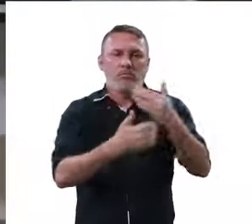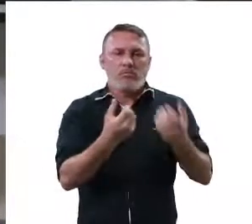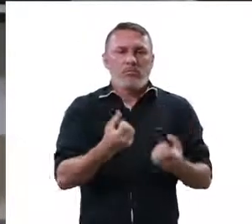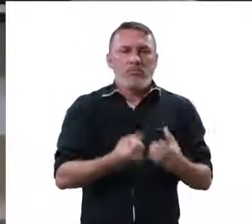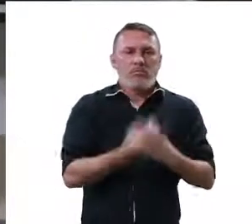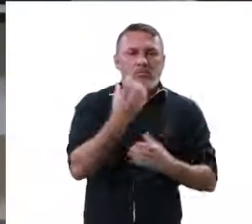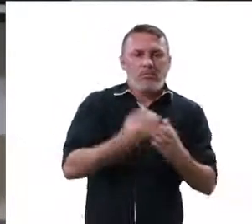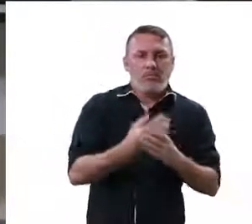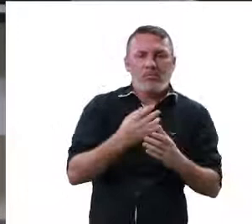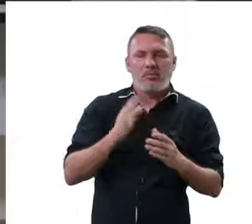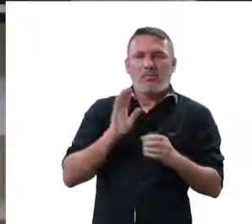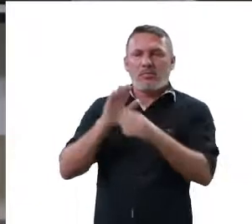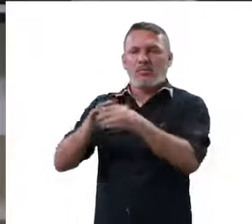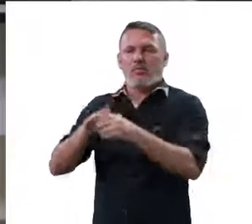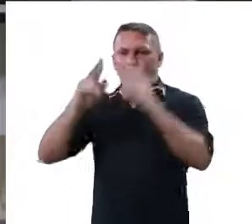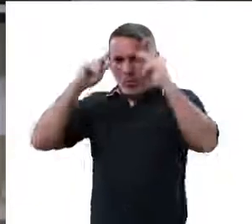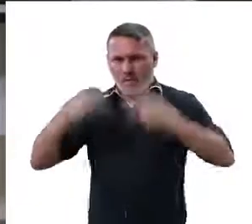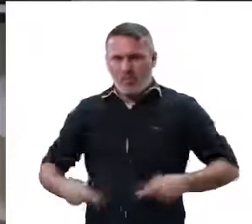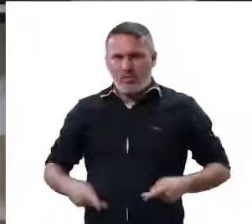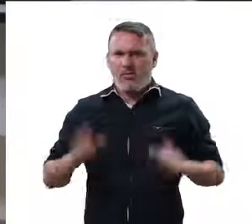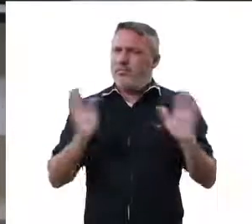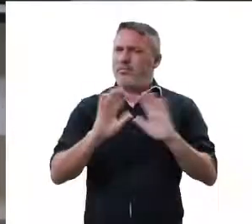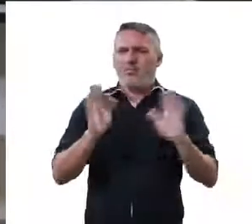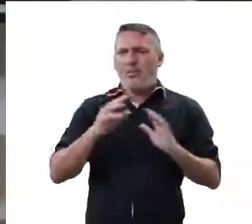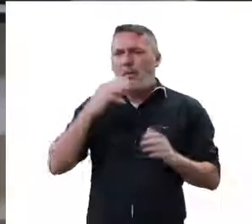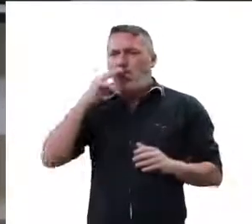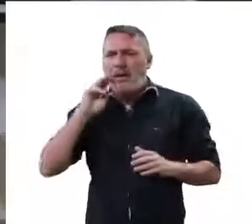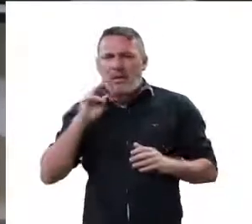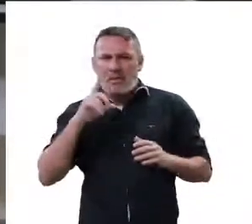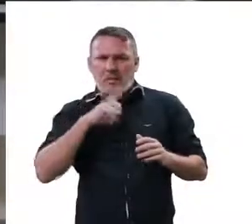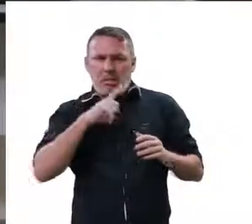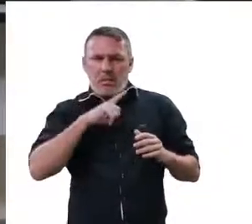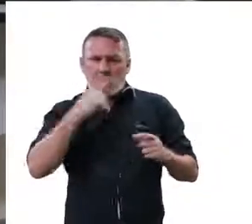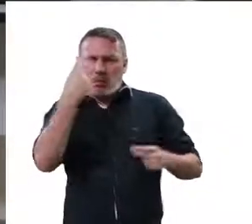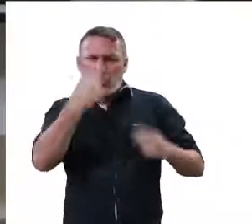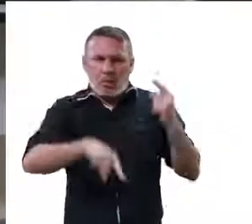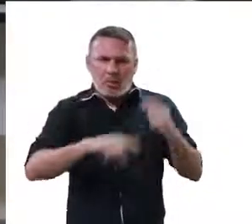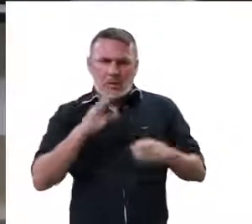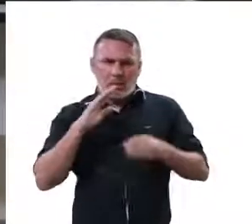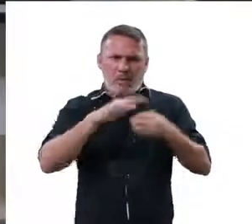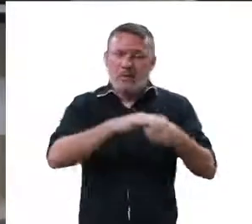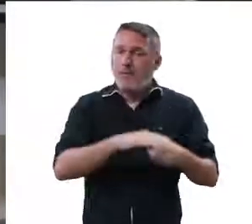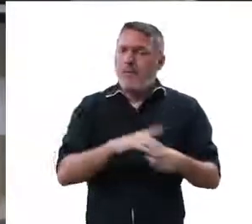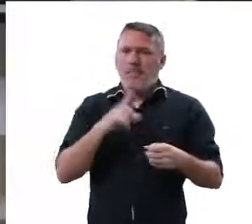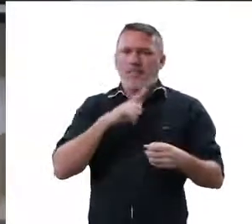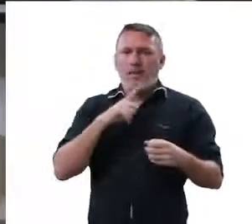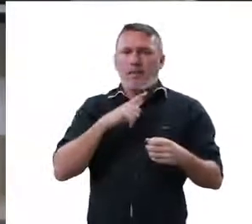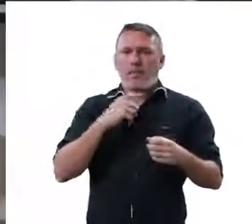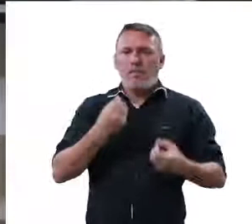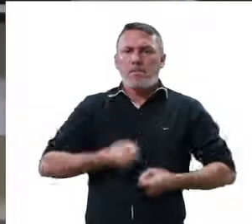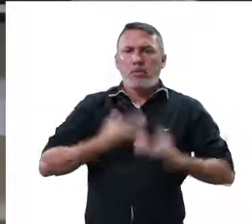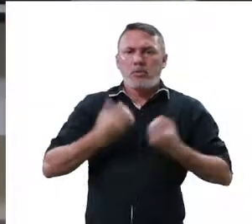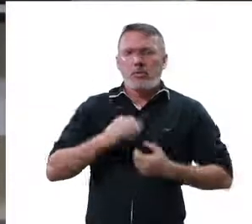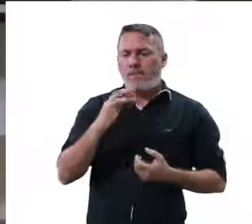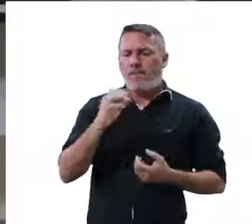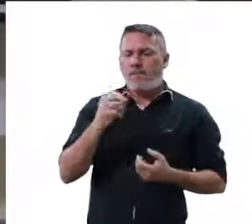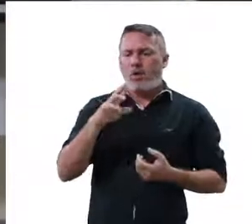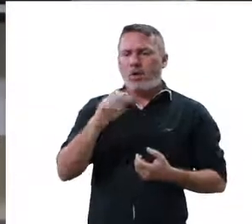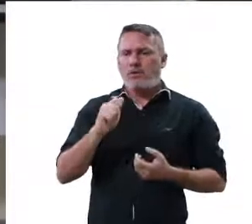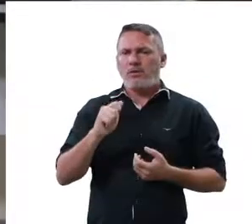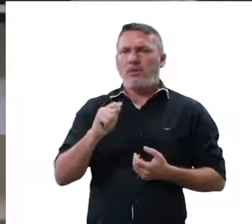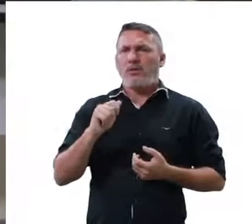seus efeitos alienantes sobre o homem? Não, muito pelo contrário. Marx não condena o desenvolvimento das forças produtivas. Força produtiva é técnica